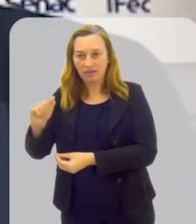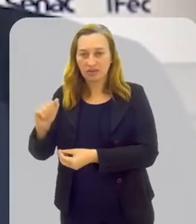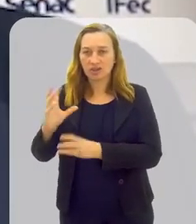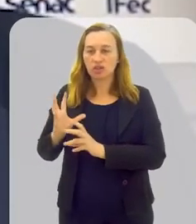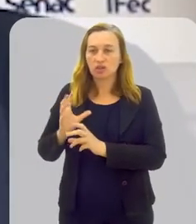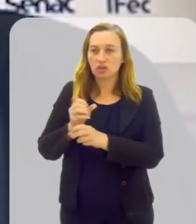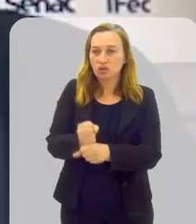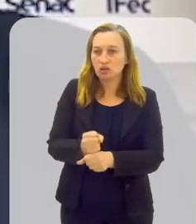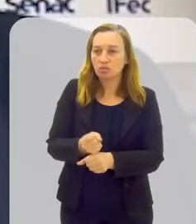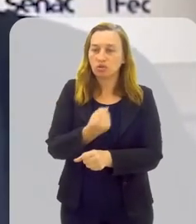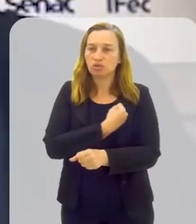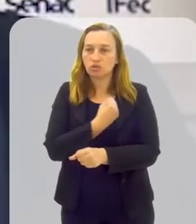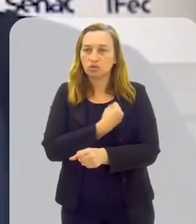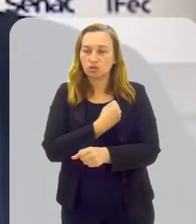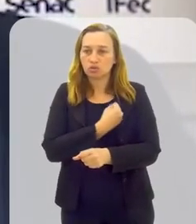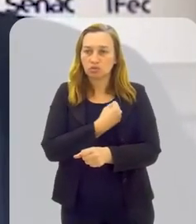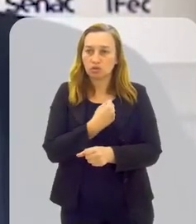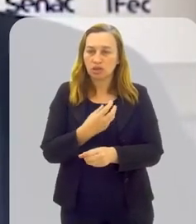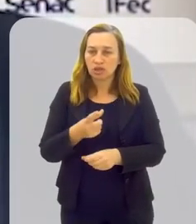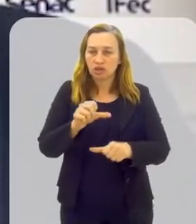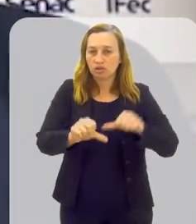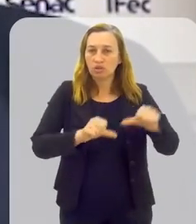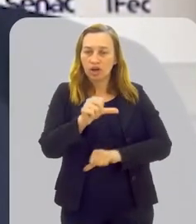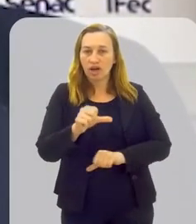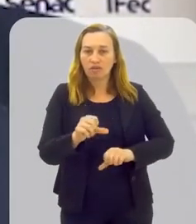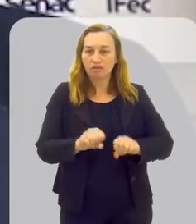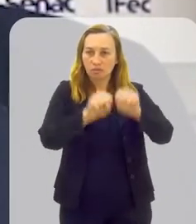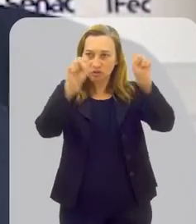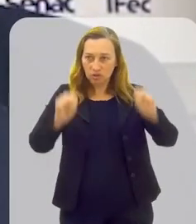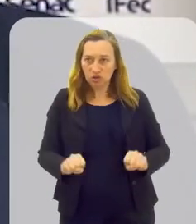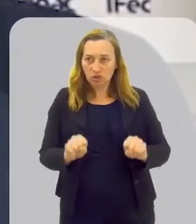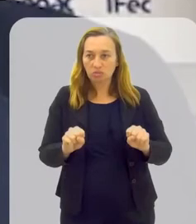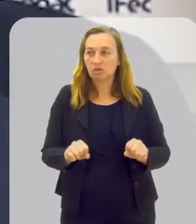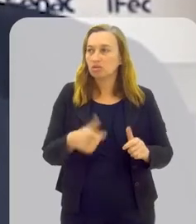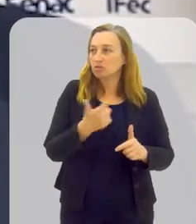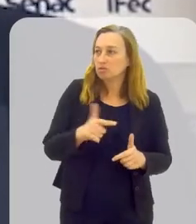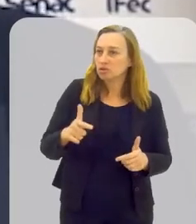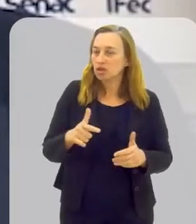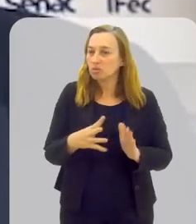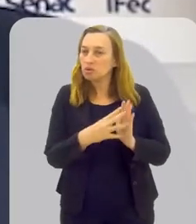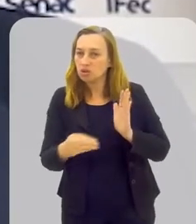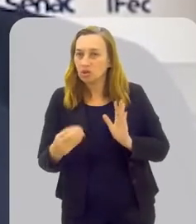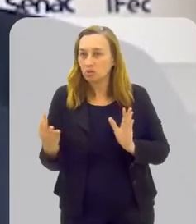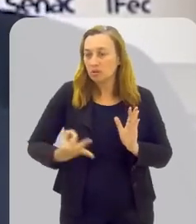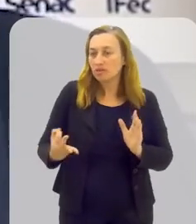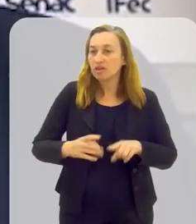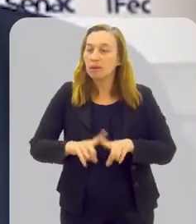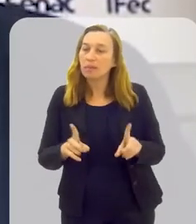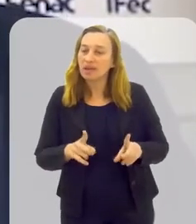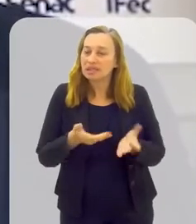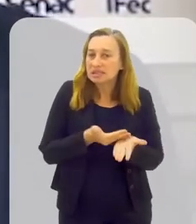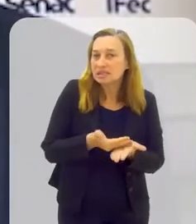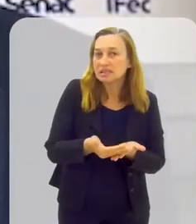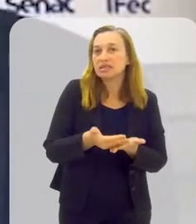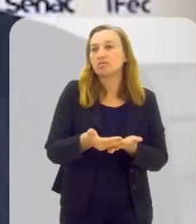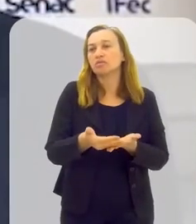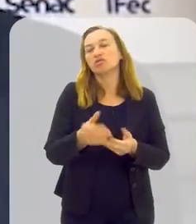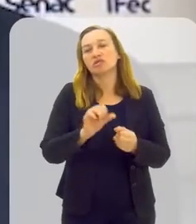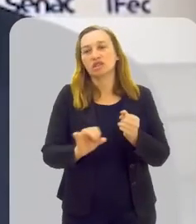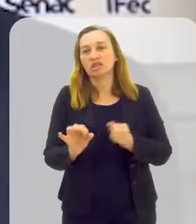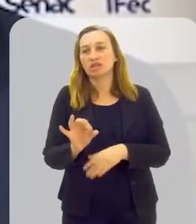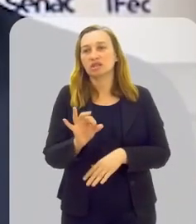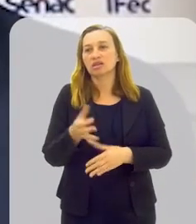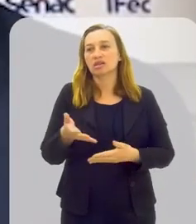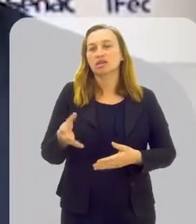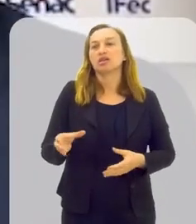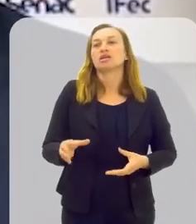de ponte ele trocava por benefício do sistema como não existe um mercado um modelo perfeito mas pensamos e fizemos inicialmente